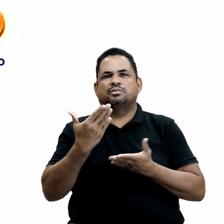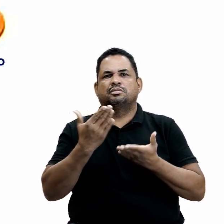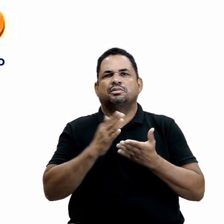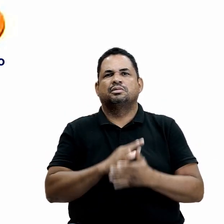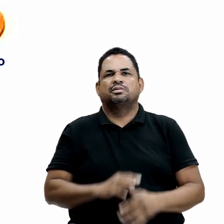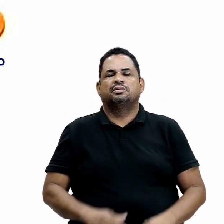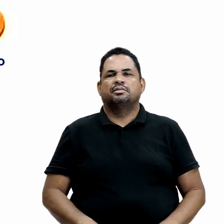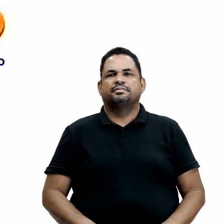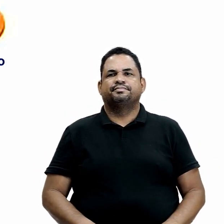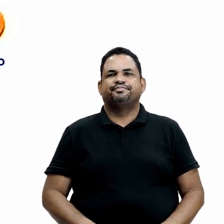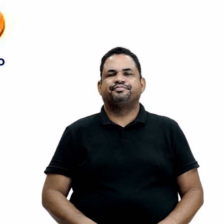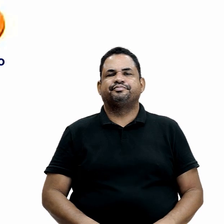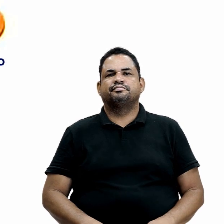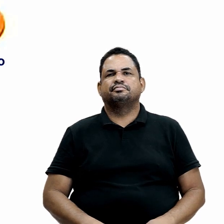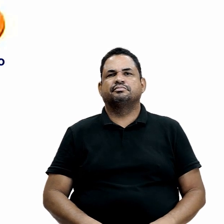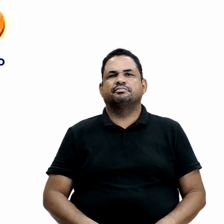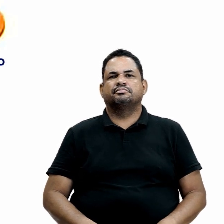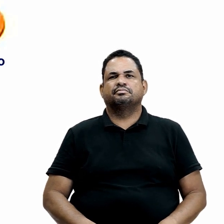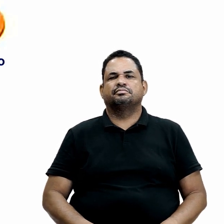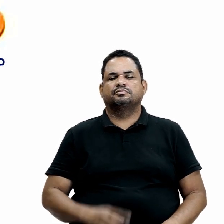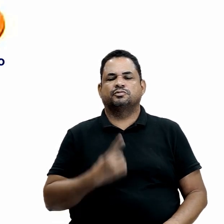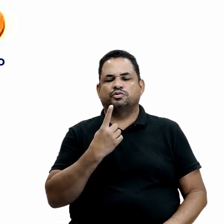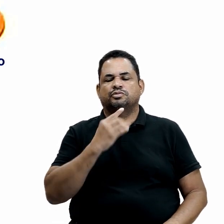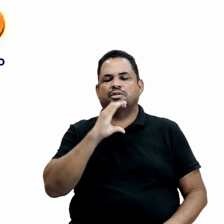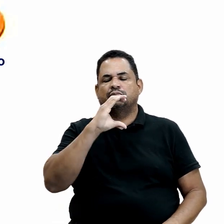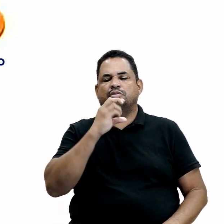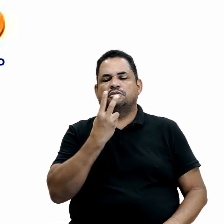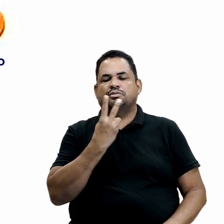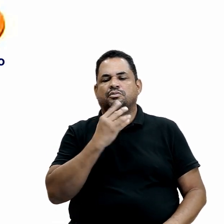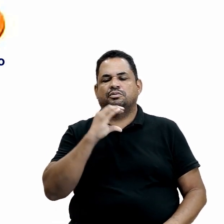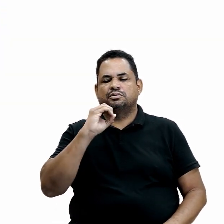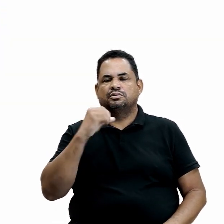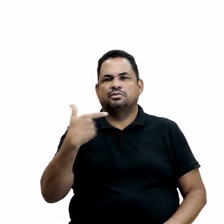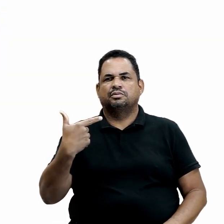carbono e 2 oxigênio.